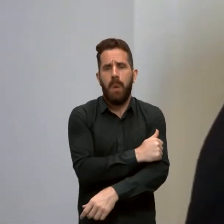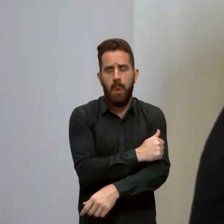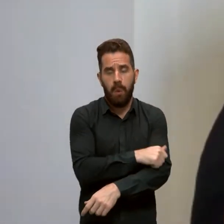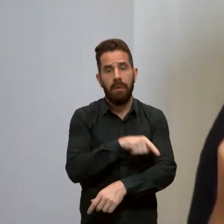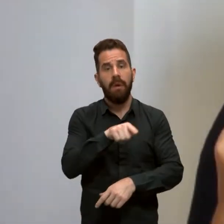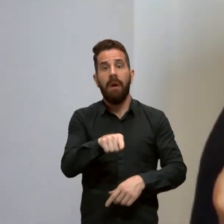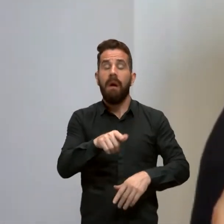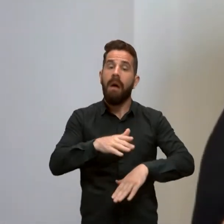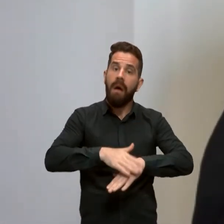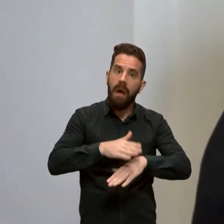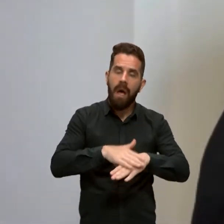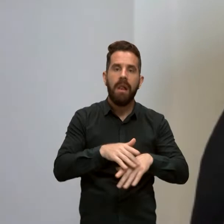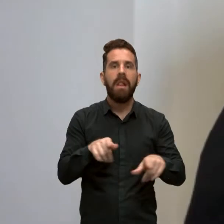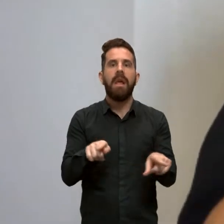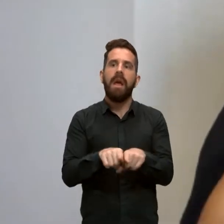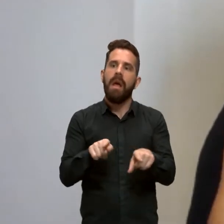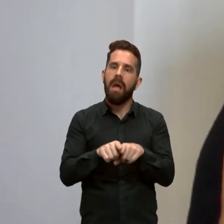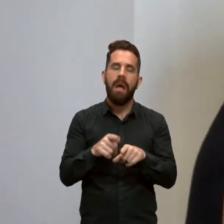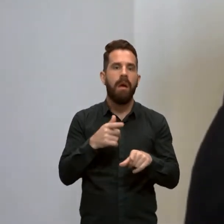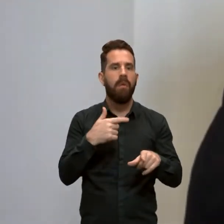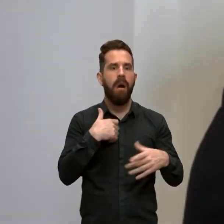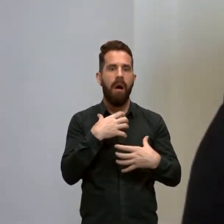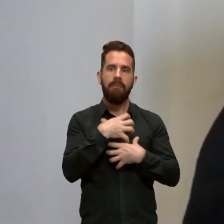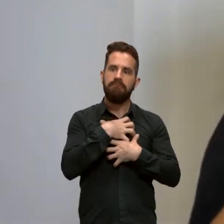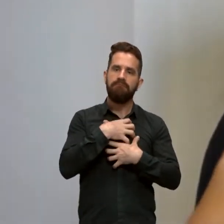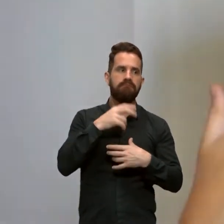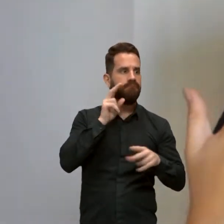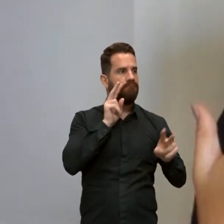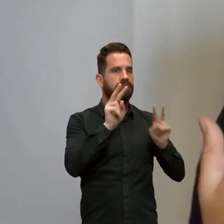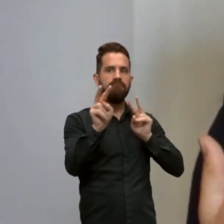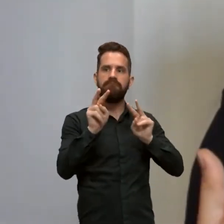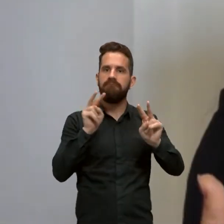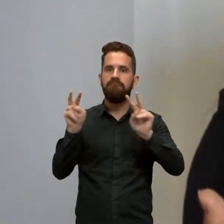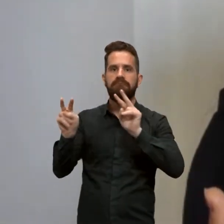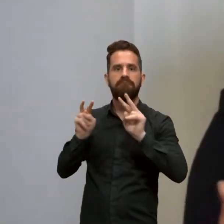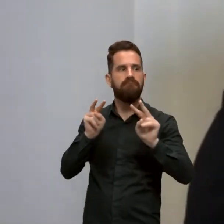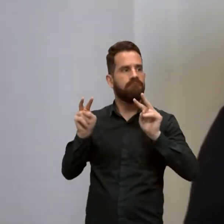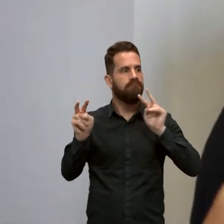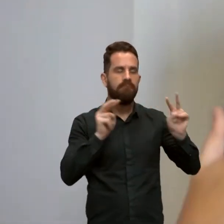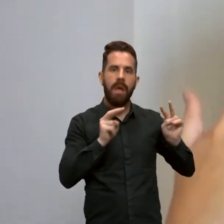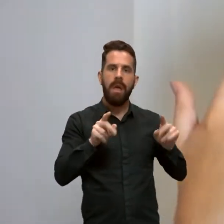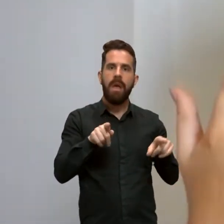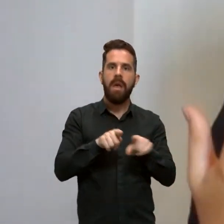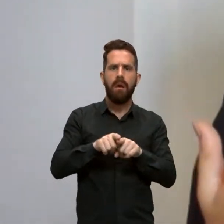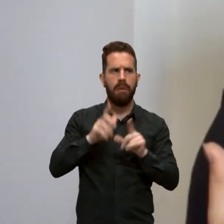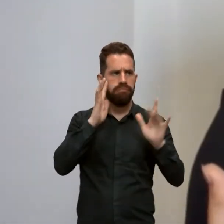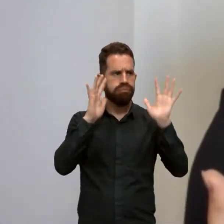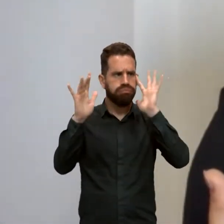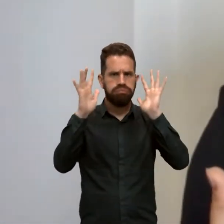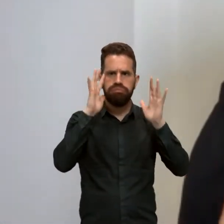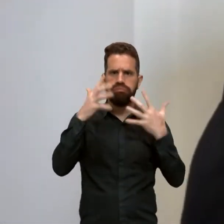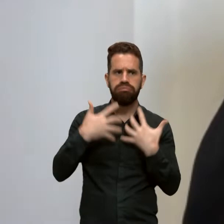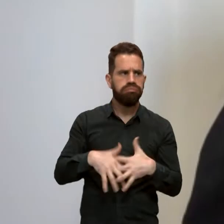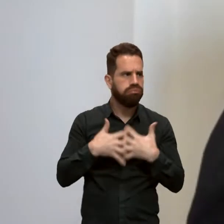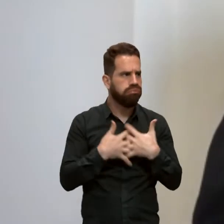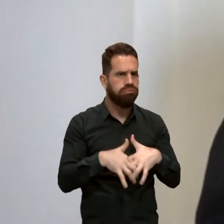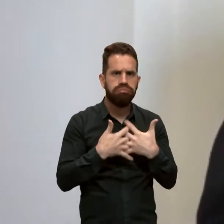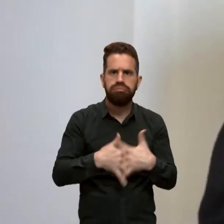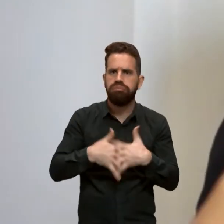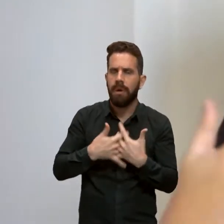uma leitura crítica de mundo, de sociedade e de ser humano.